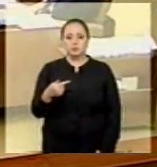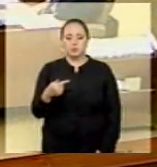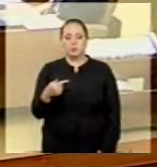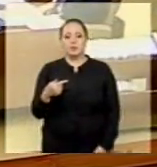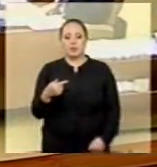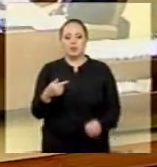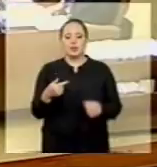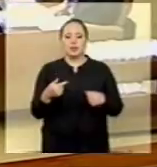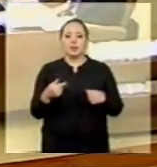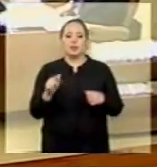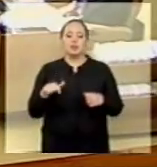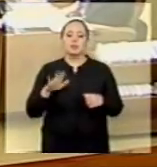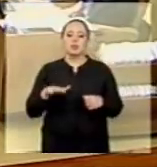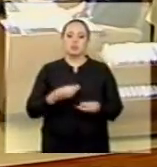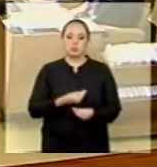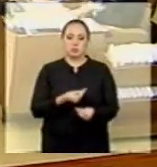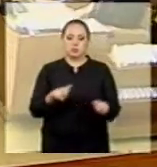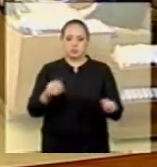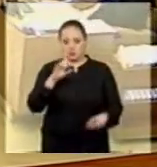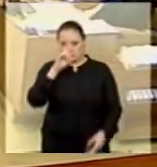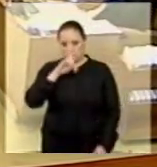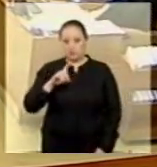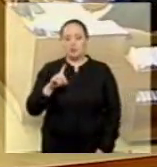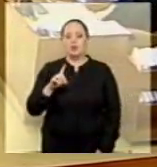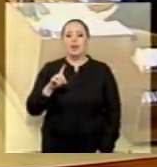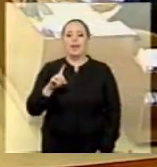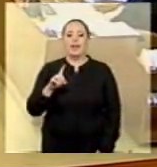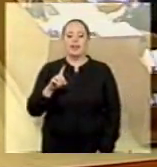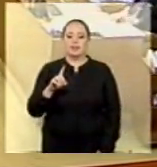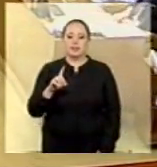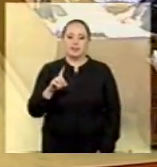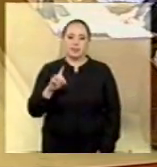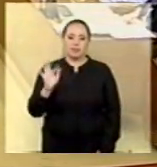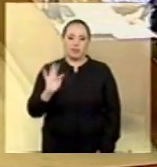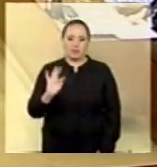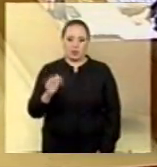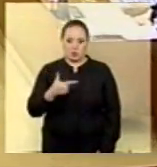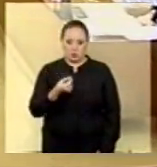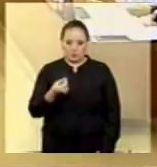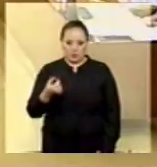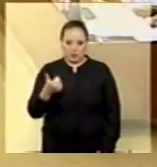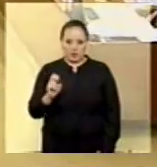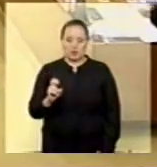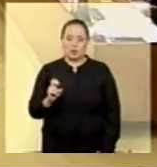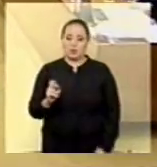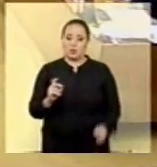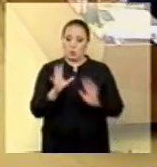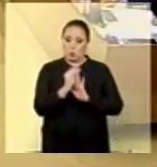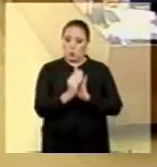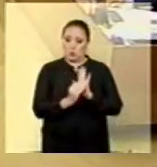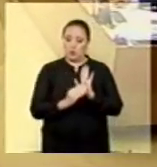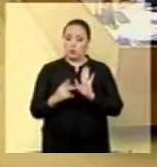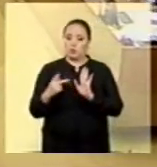foi distribuída em fevereiro de 2015, e o objeto dela, na verdade, embora